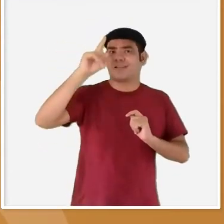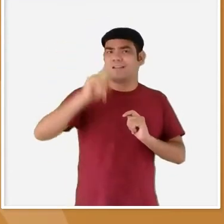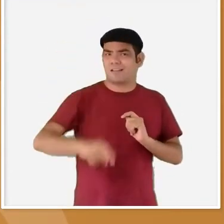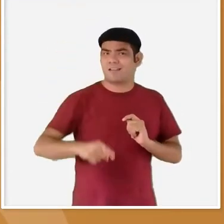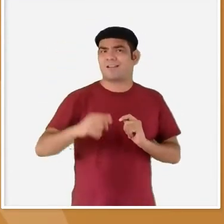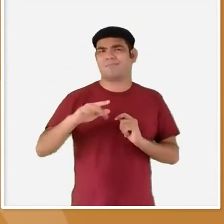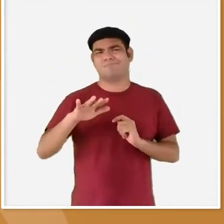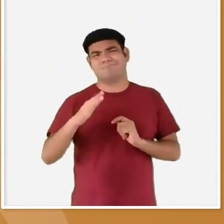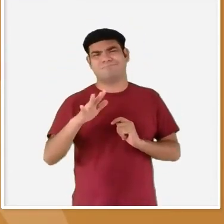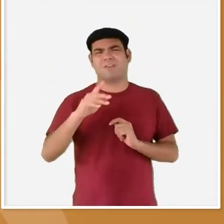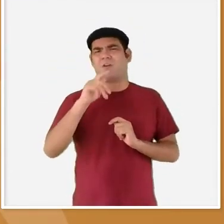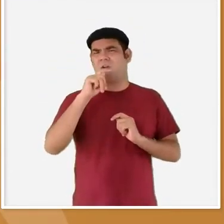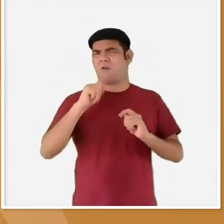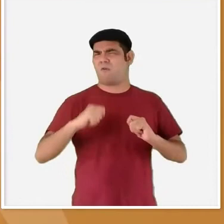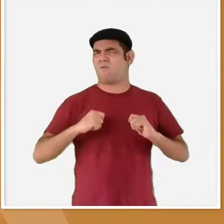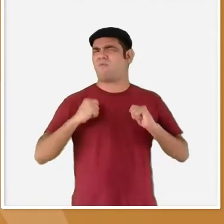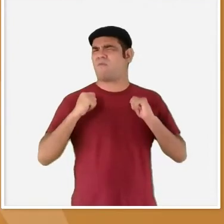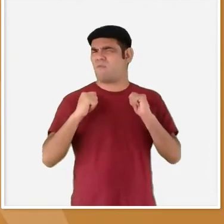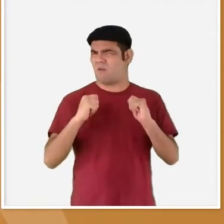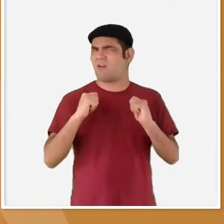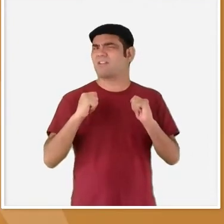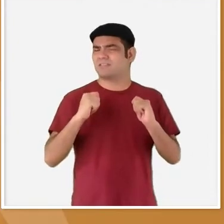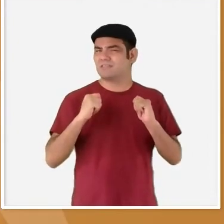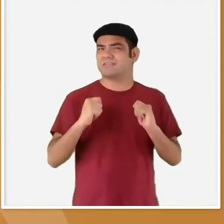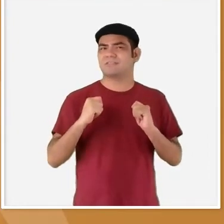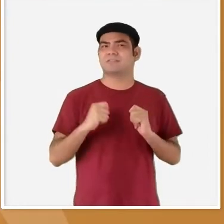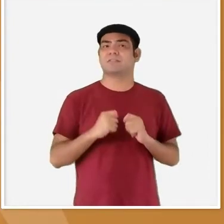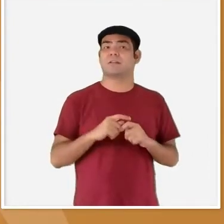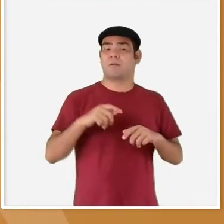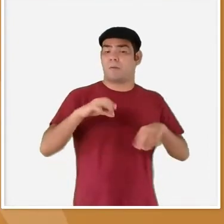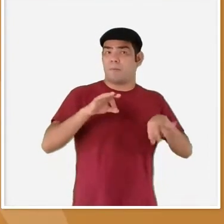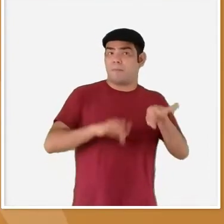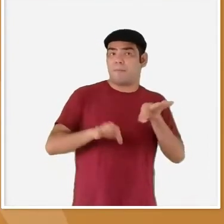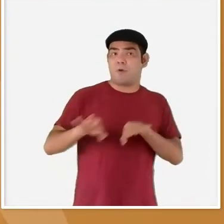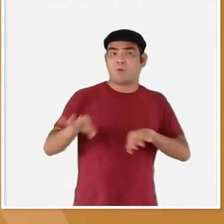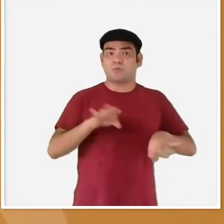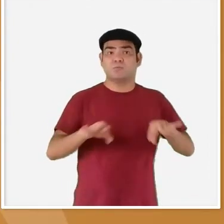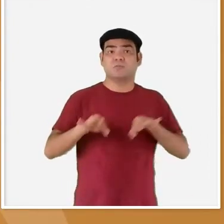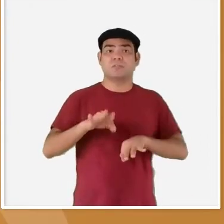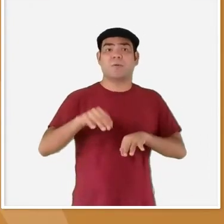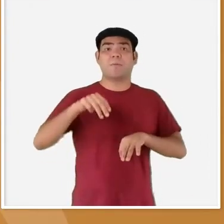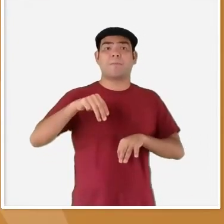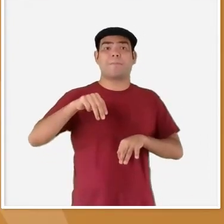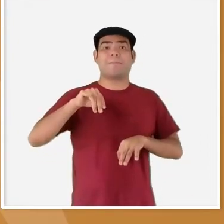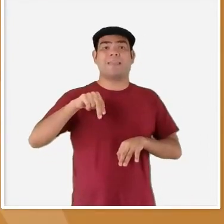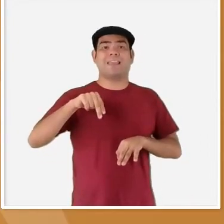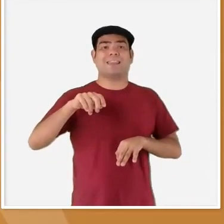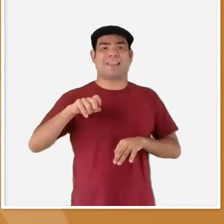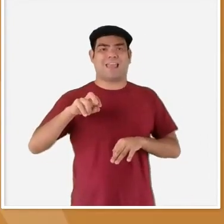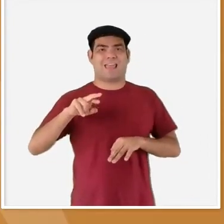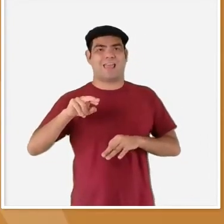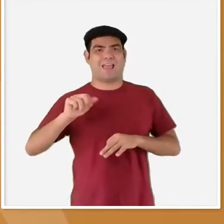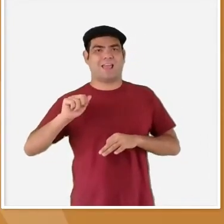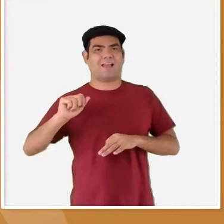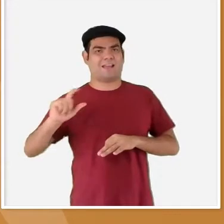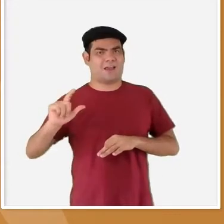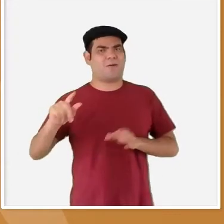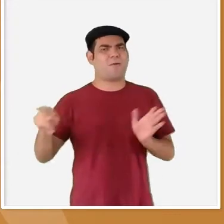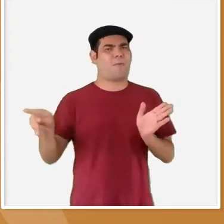forte, principalmente no quesito produção mineral, tá? A produção mineral mexicana também